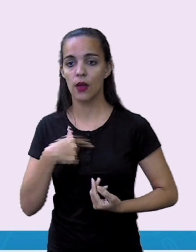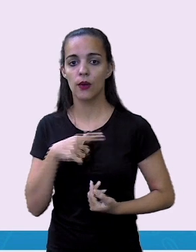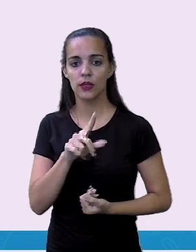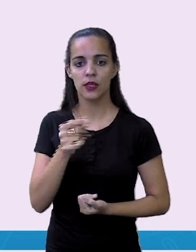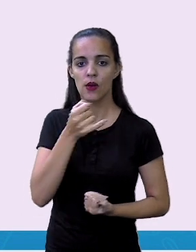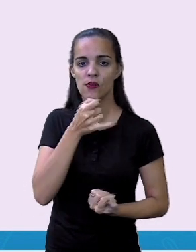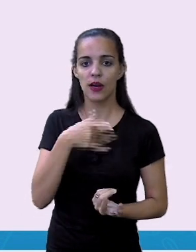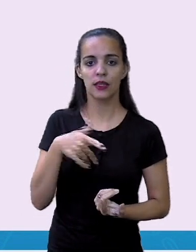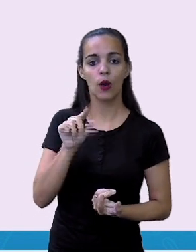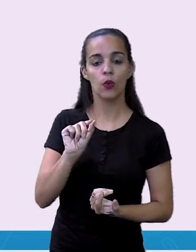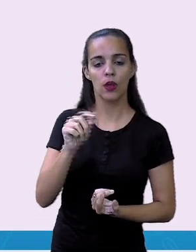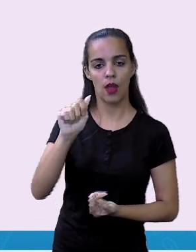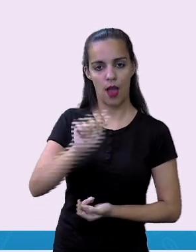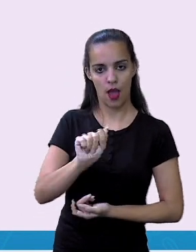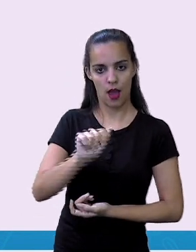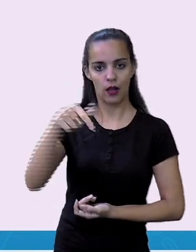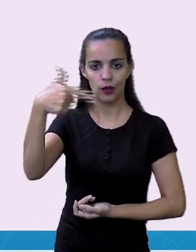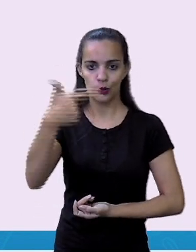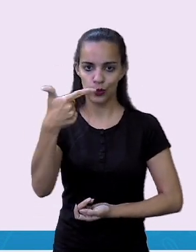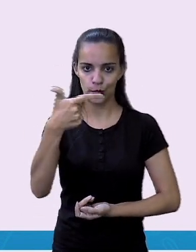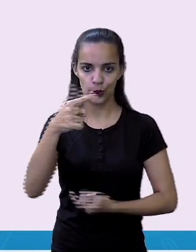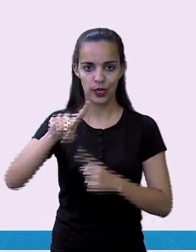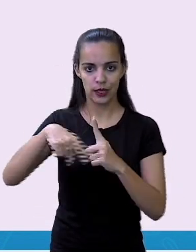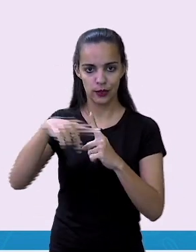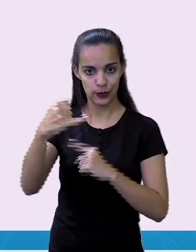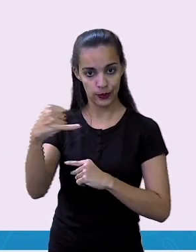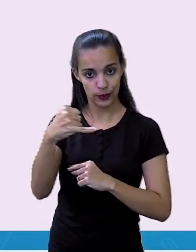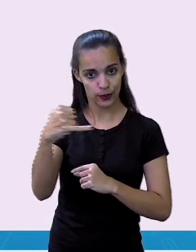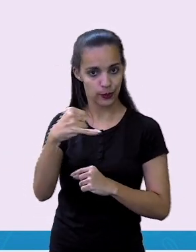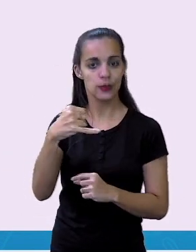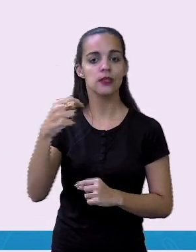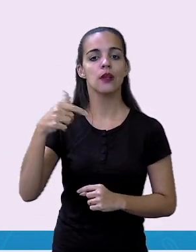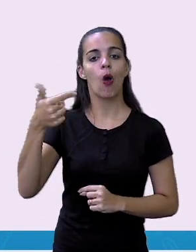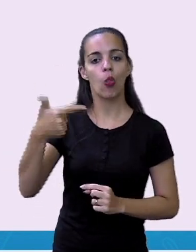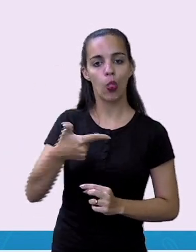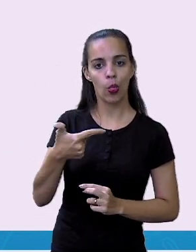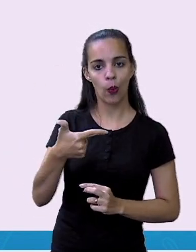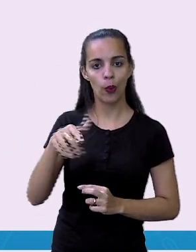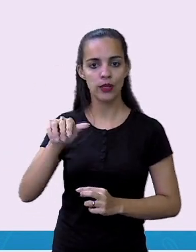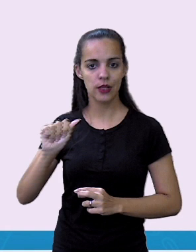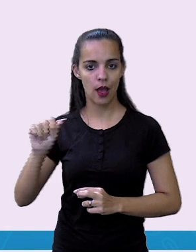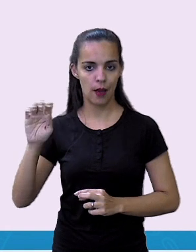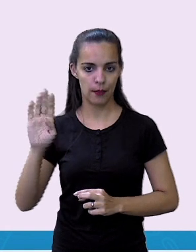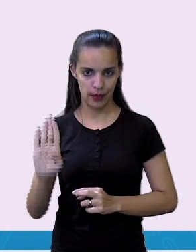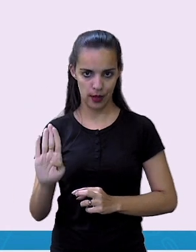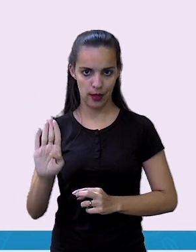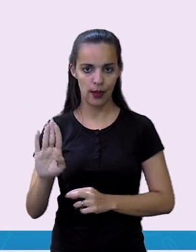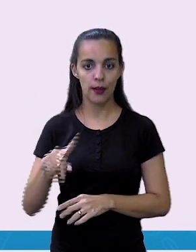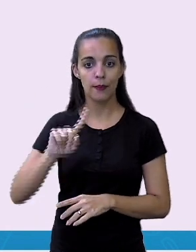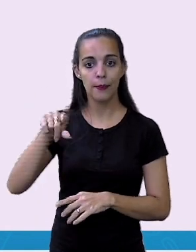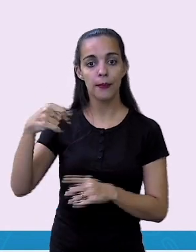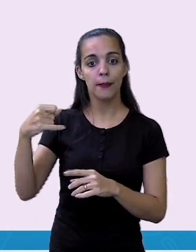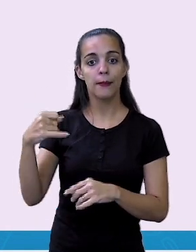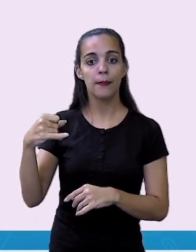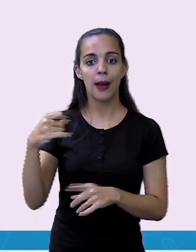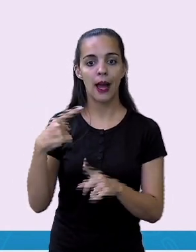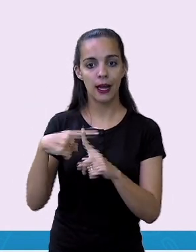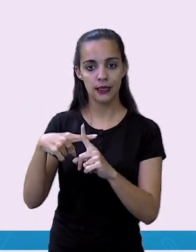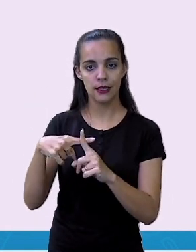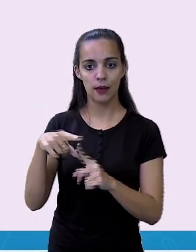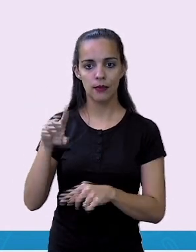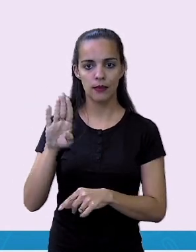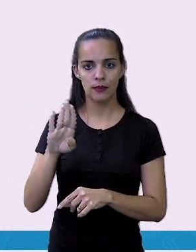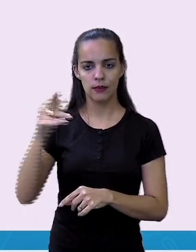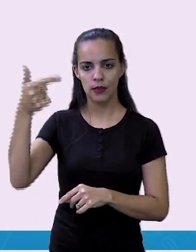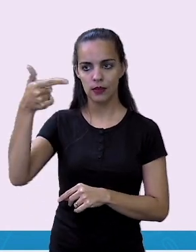O quadrado do primeiro menos 2 vezes o primeiro pelo segundo, mais